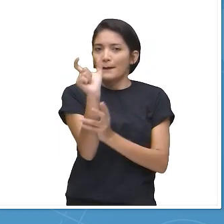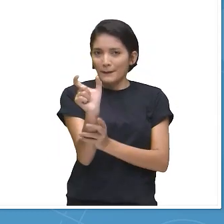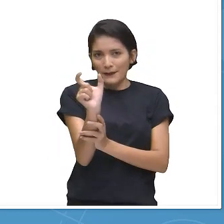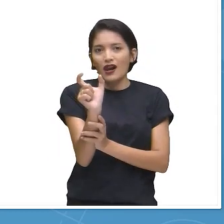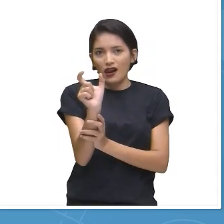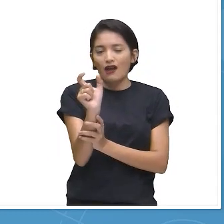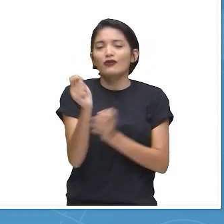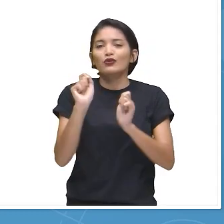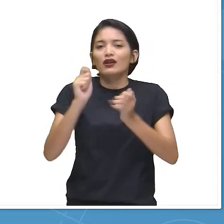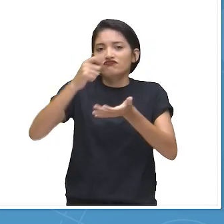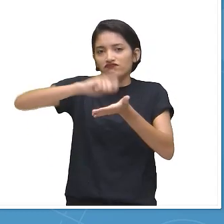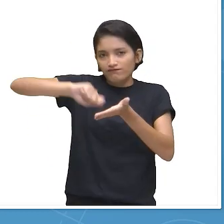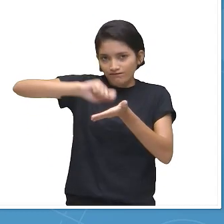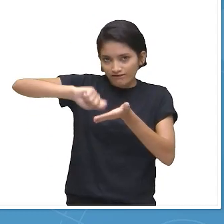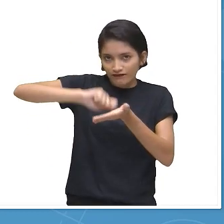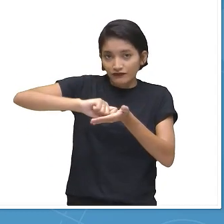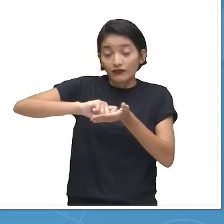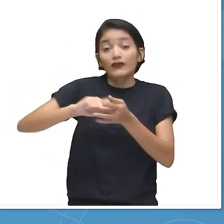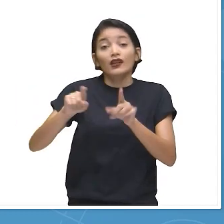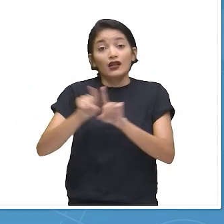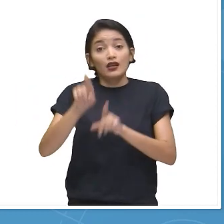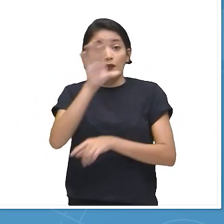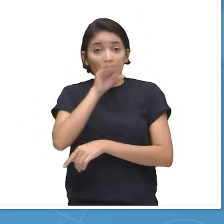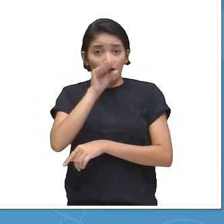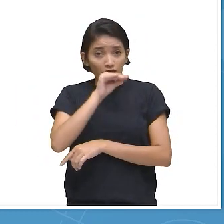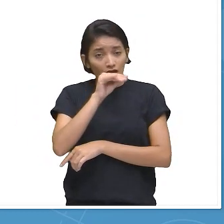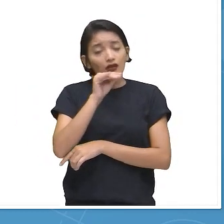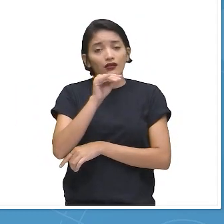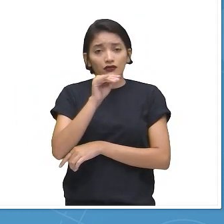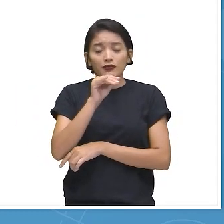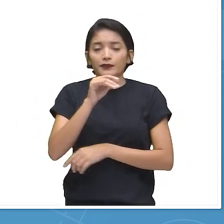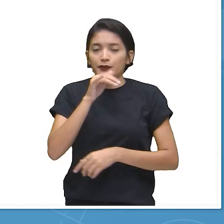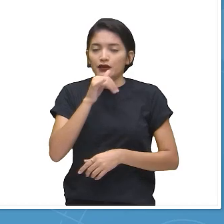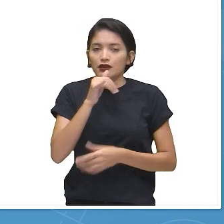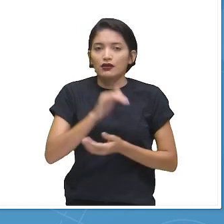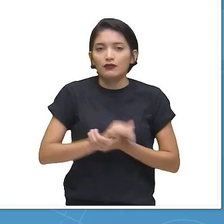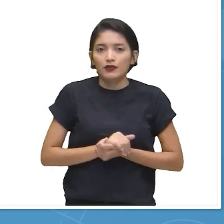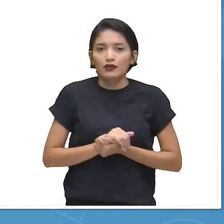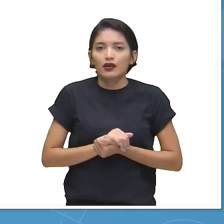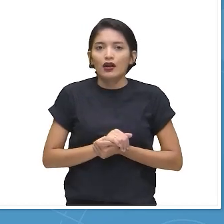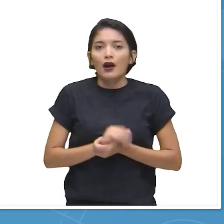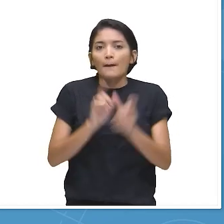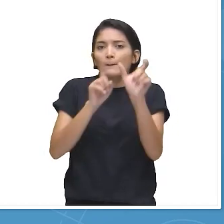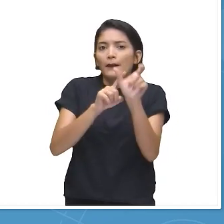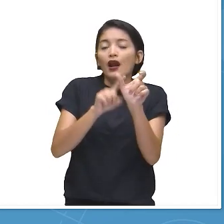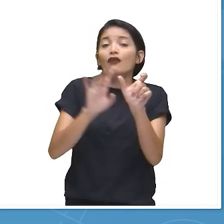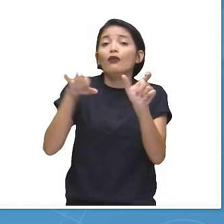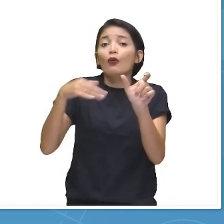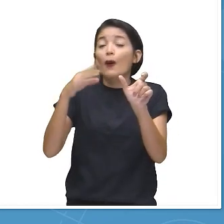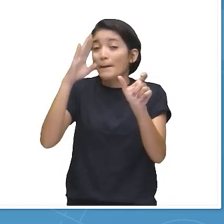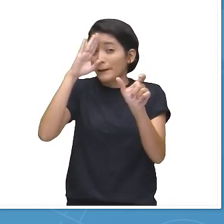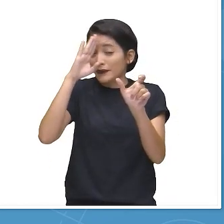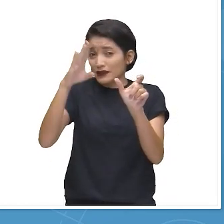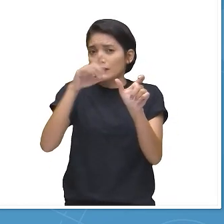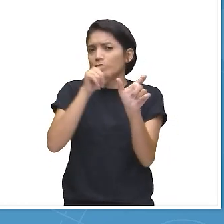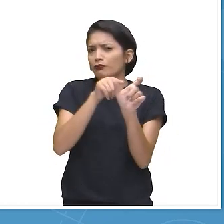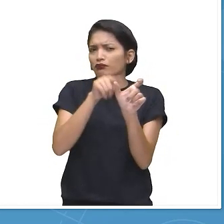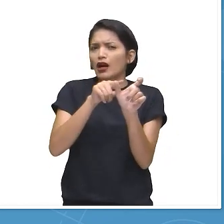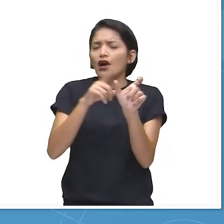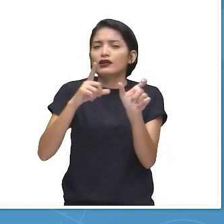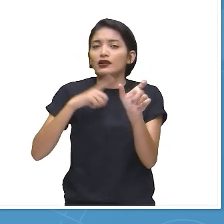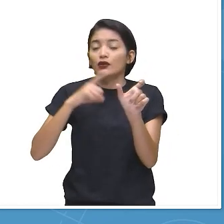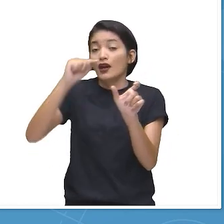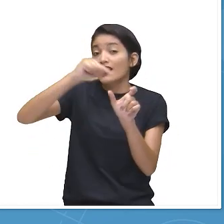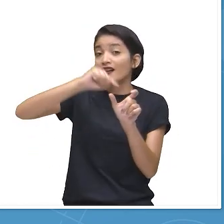estiver escrevendo e até pronunciando, para você saber, por exemplo, dar ênfase em determinada sílaba da palavra, aquela que é